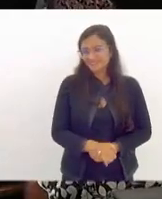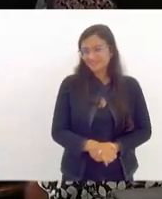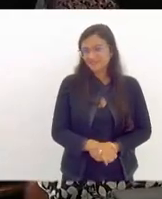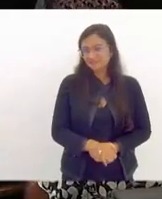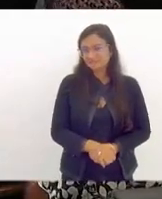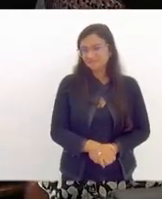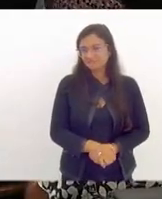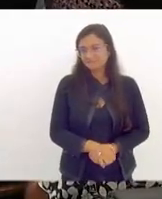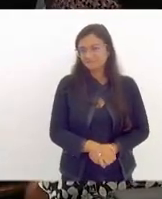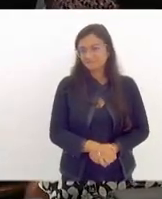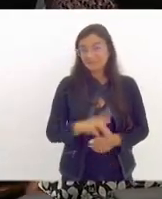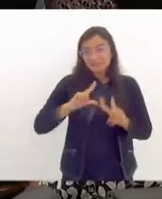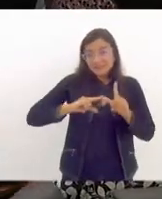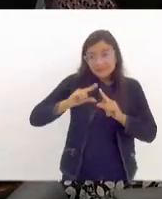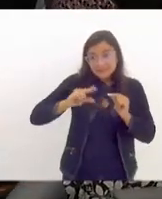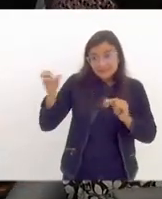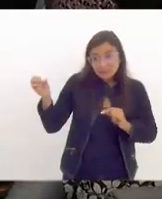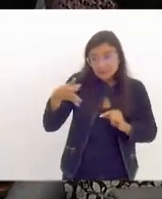Estrela